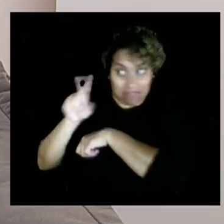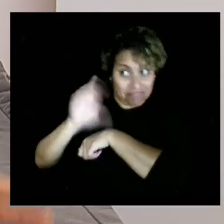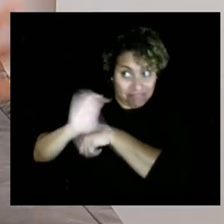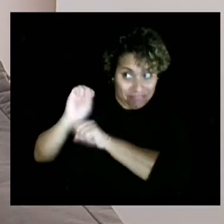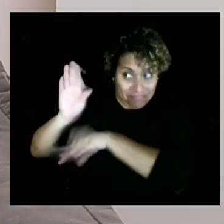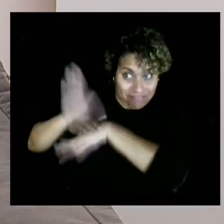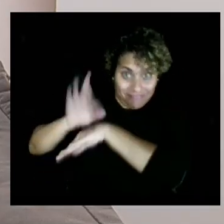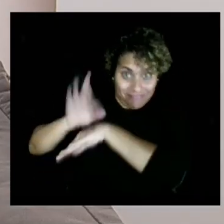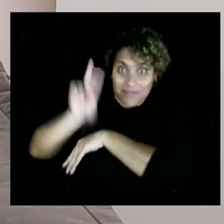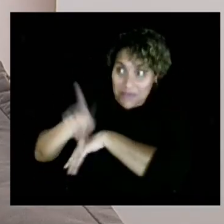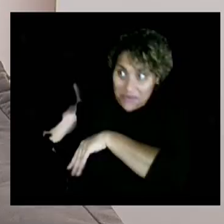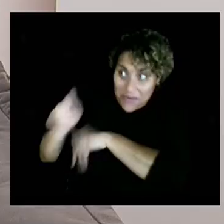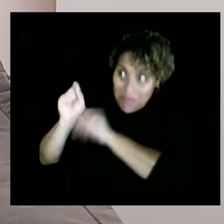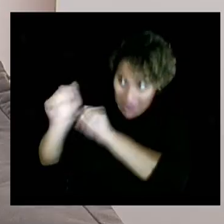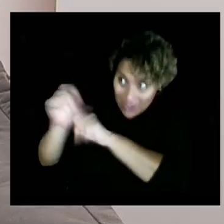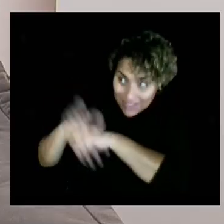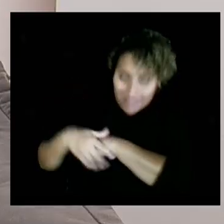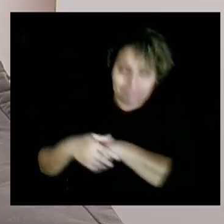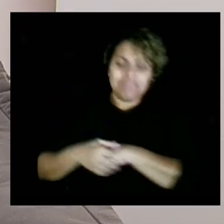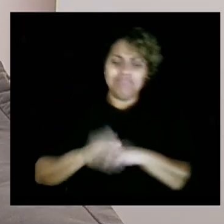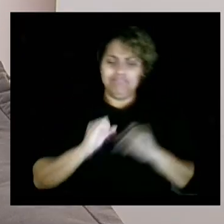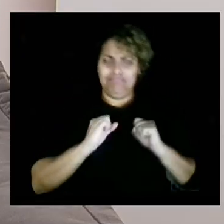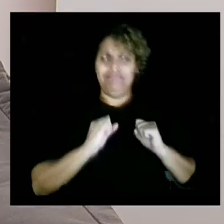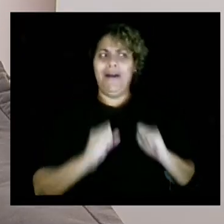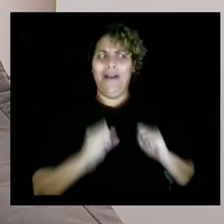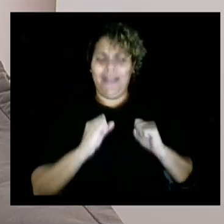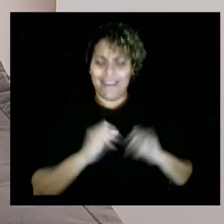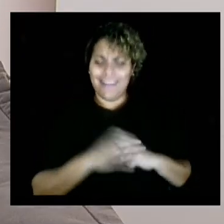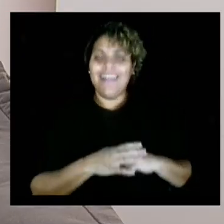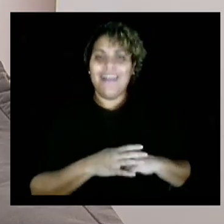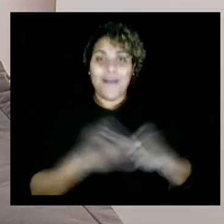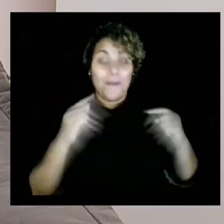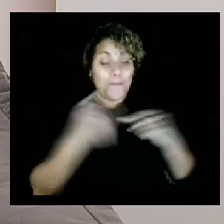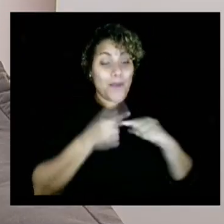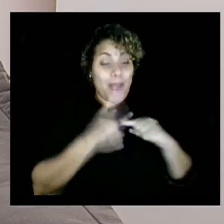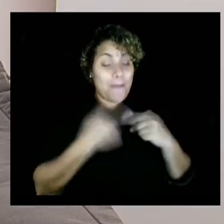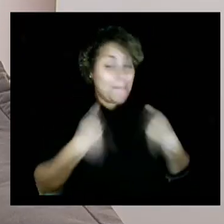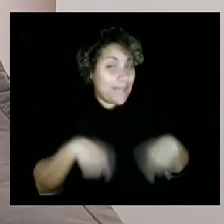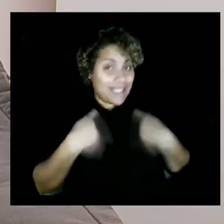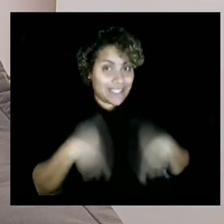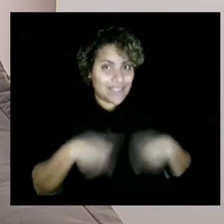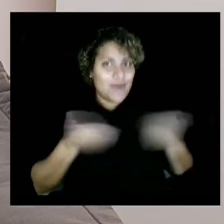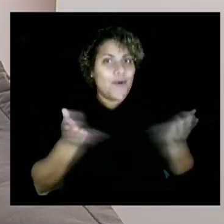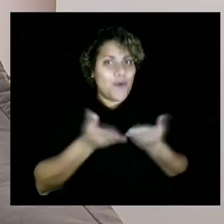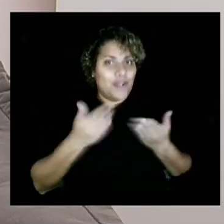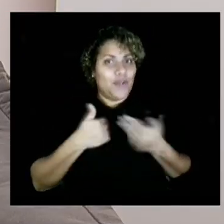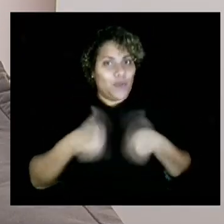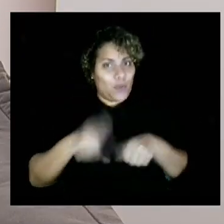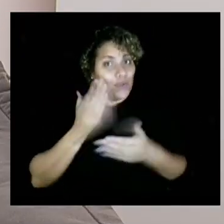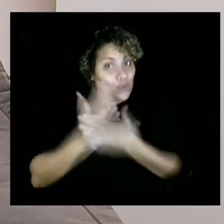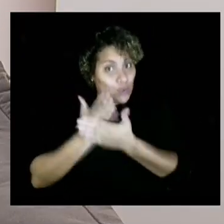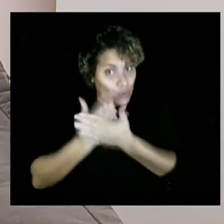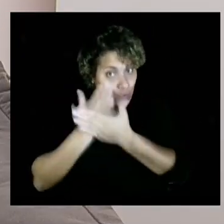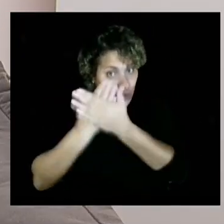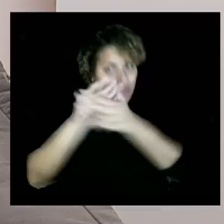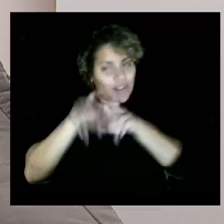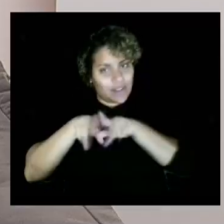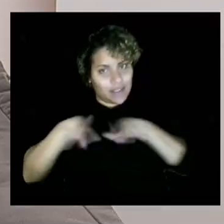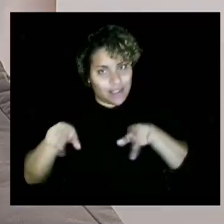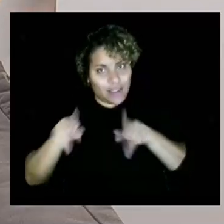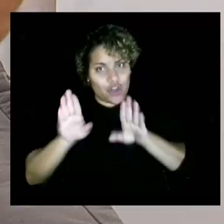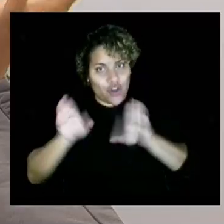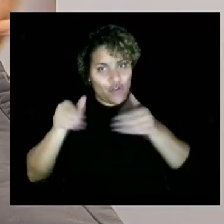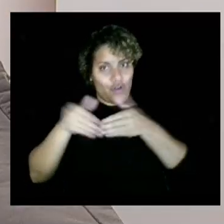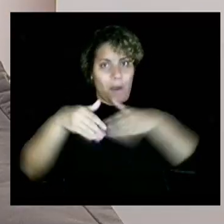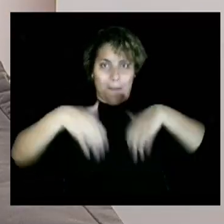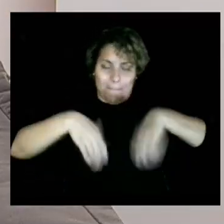Podemos. A respeito do que necessariamente, eu ainda estou estudando o que, se seria voltado para massagem mesmo, ou